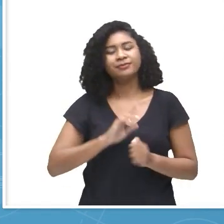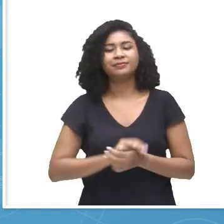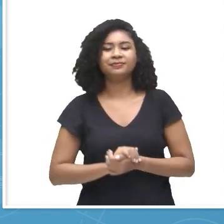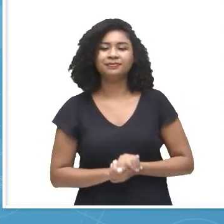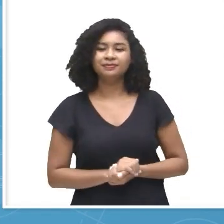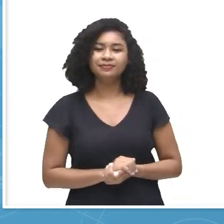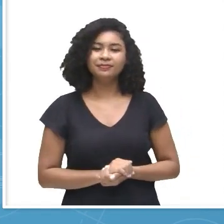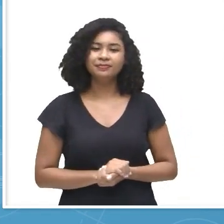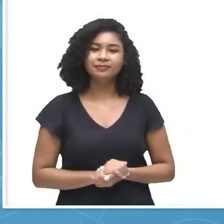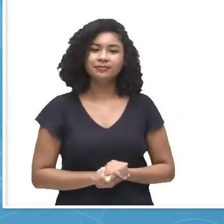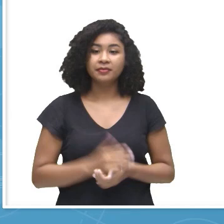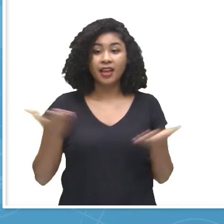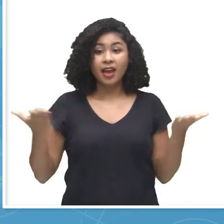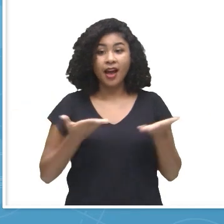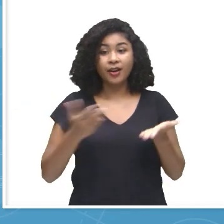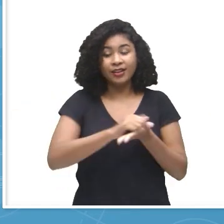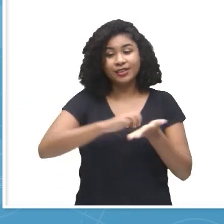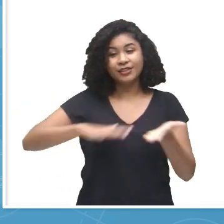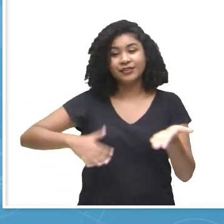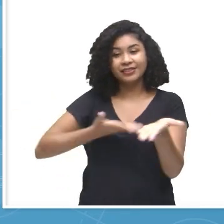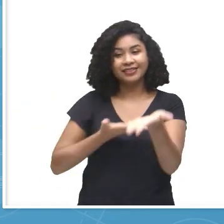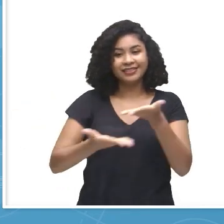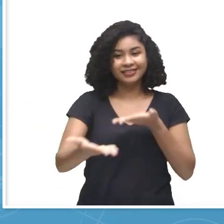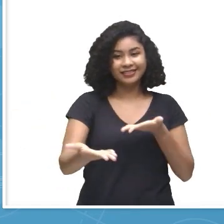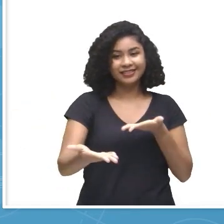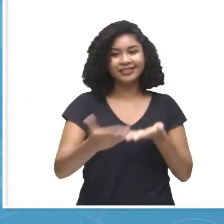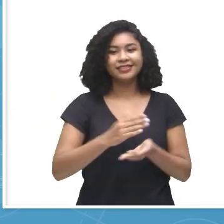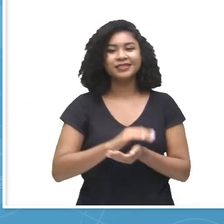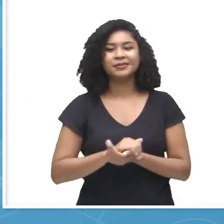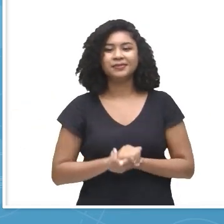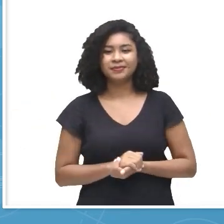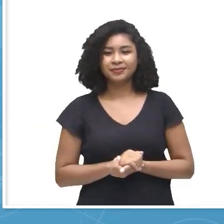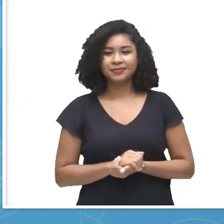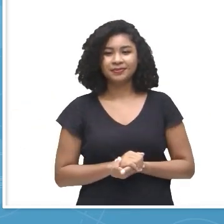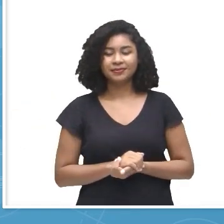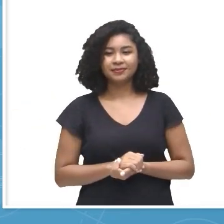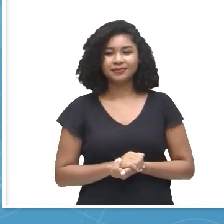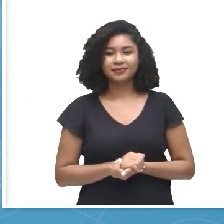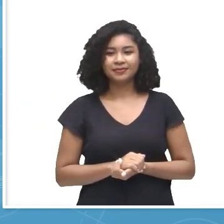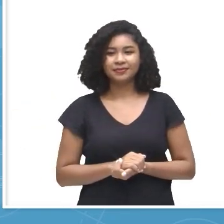Então, agora nós vamos para a nossa dinâmica local interativa.